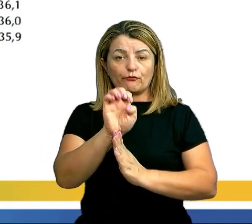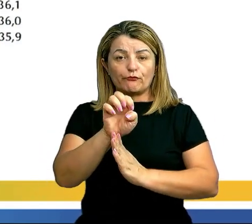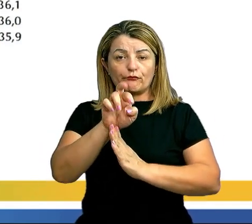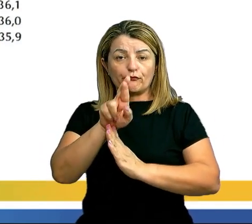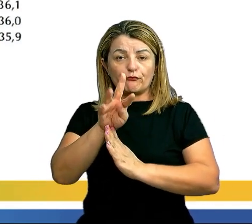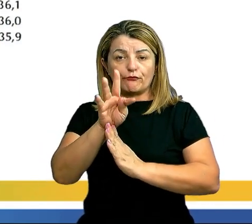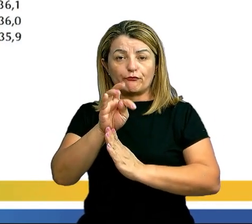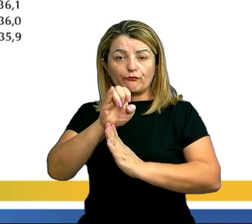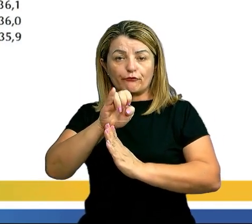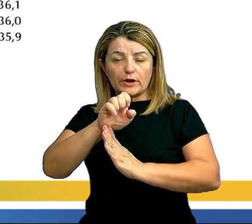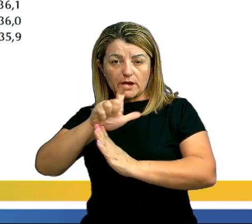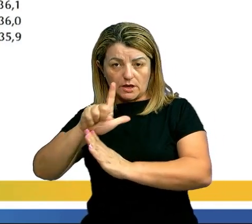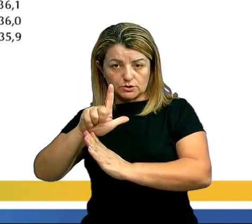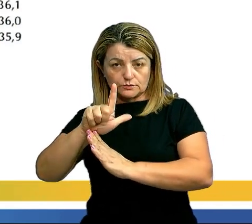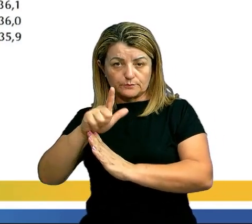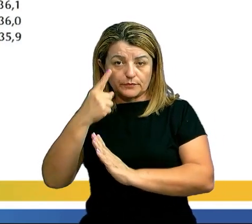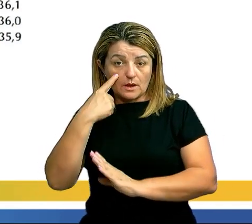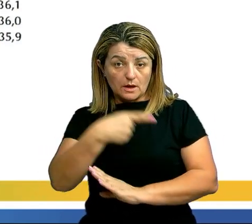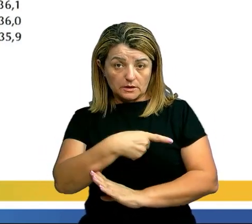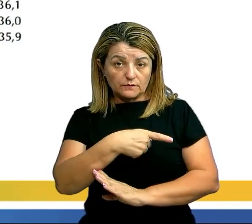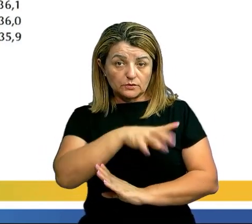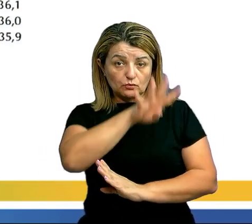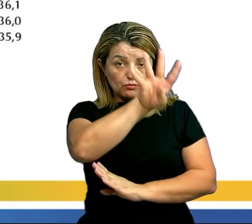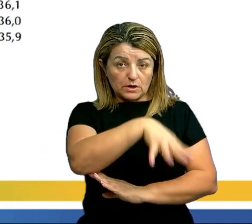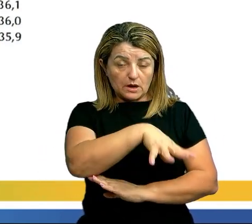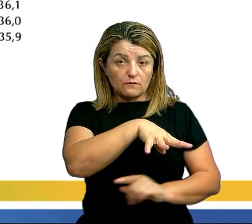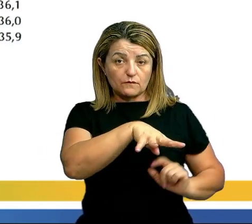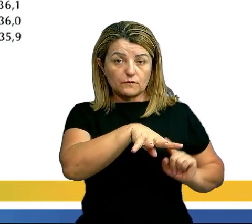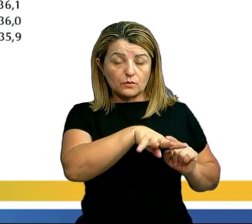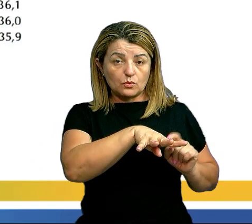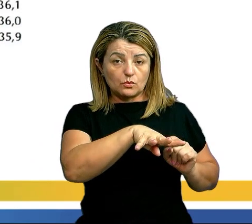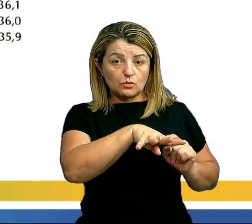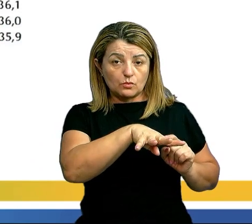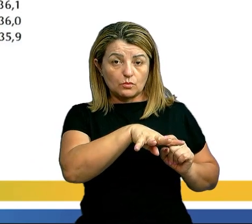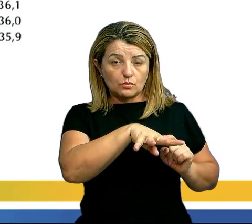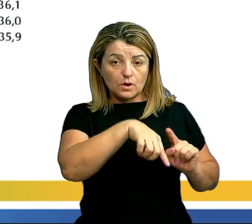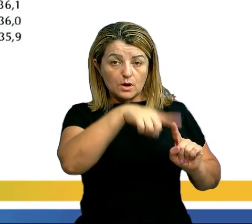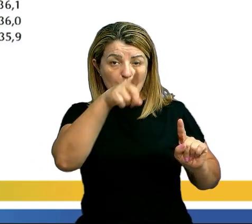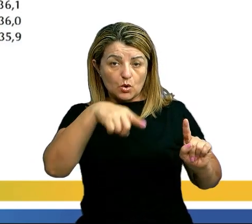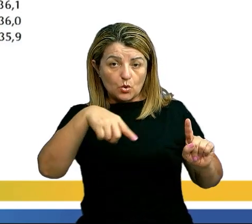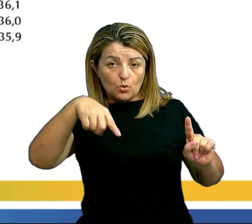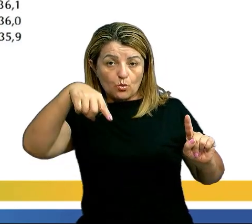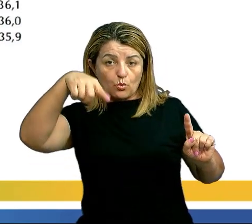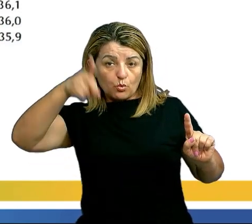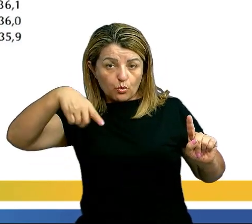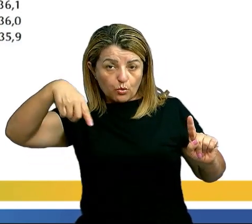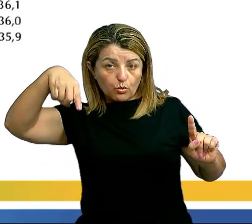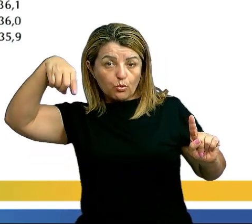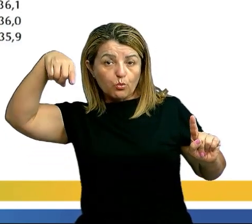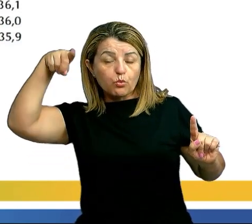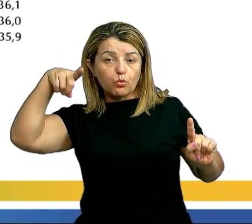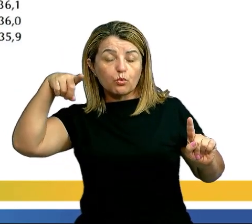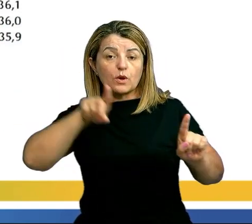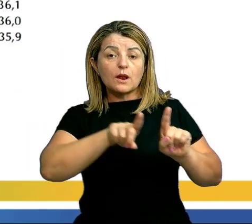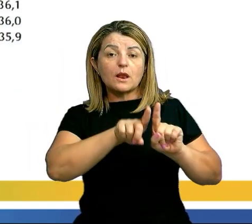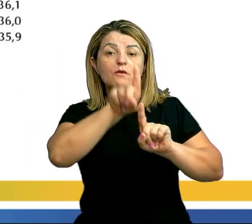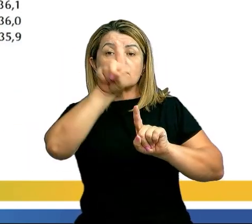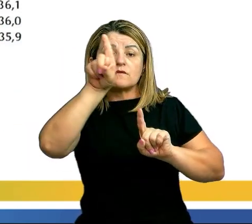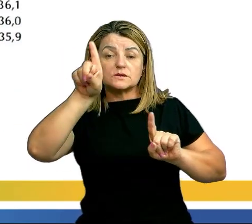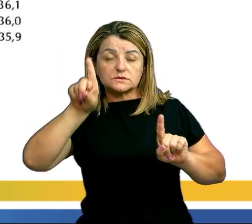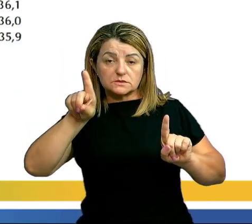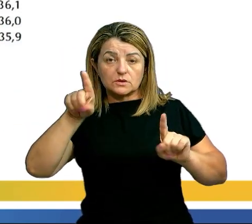Como podemos observar aqui neste gráfico, ele apresenta o grau de elevação da temperatura em